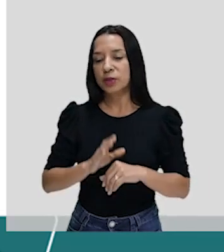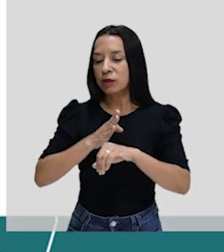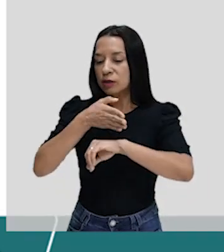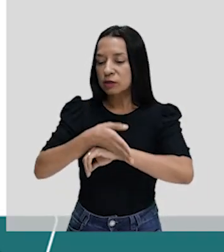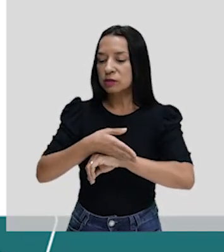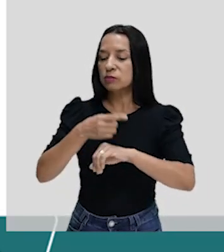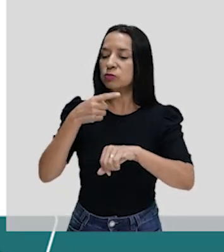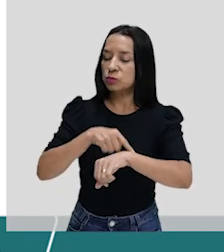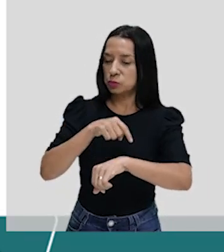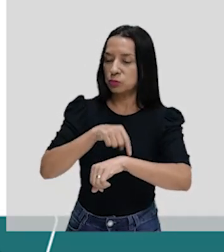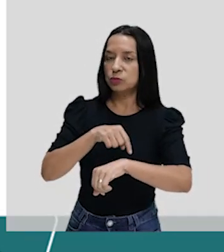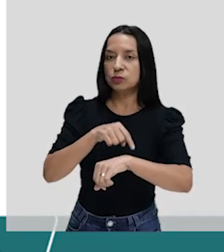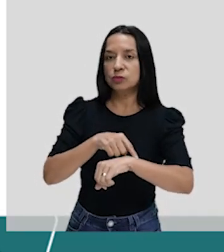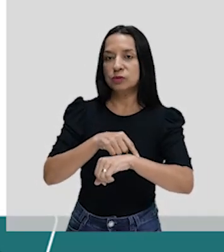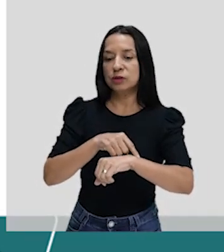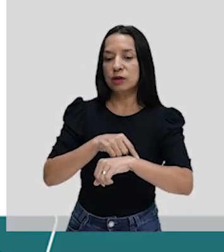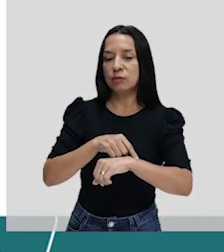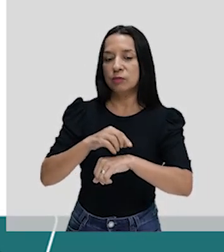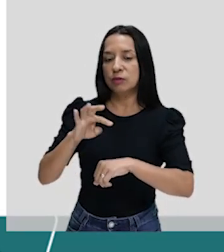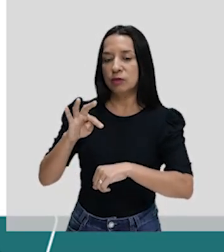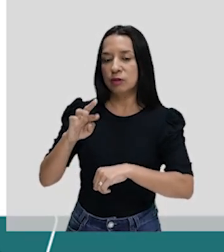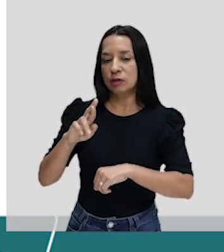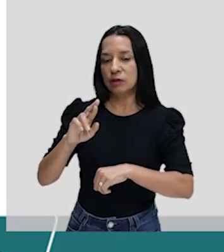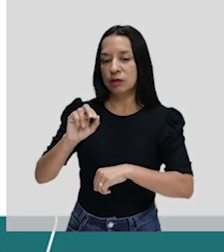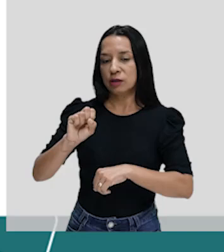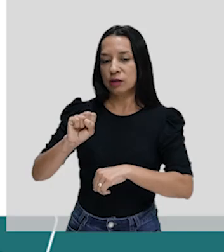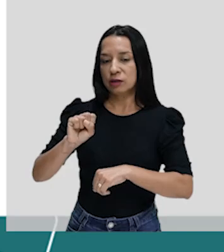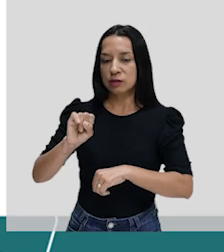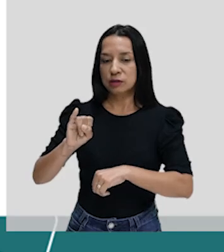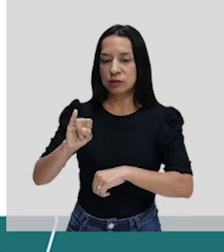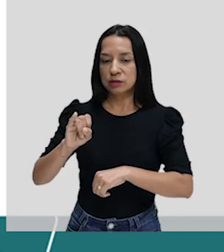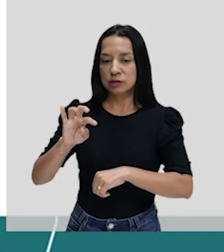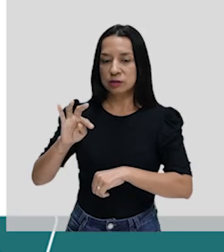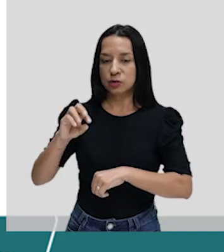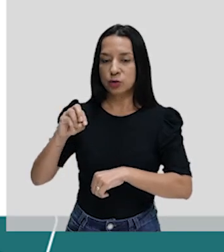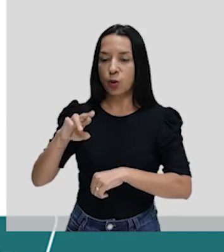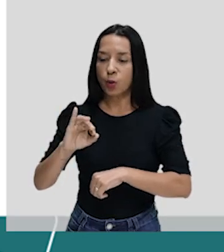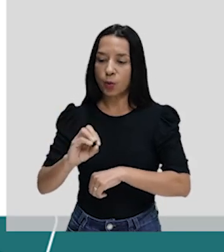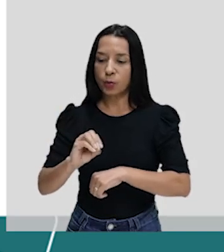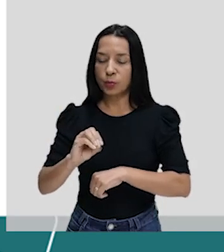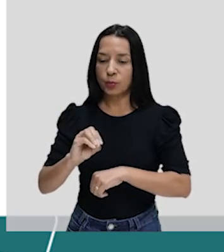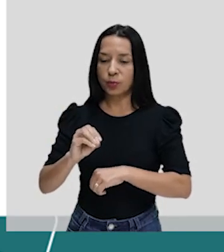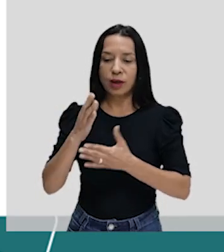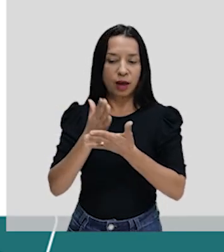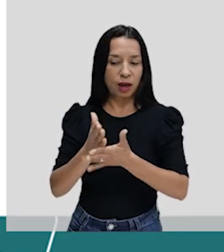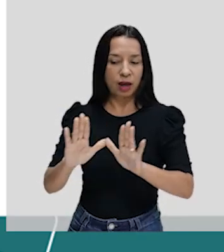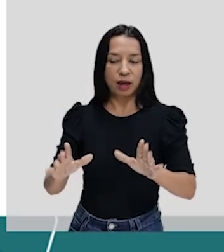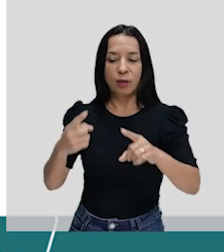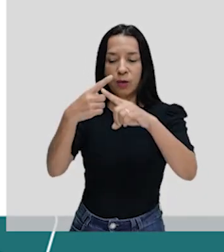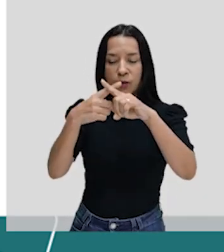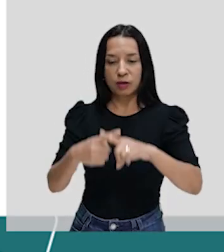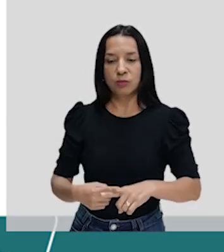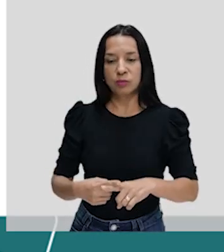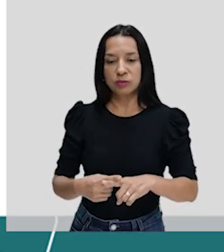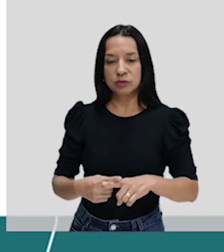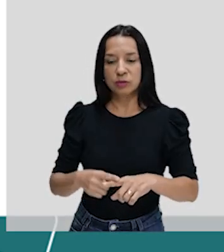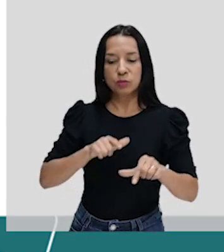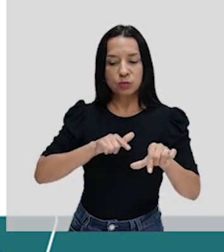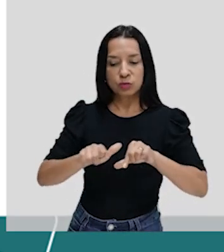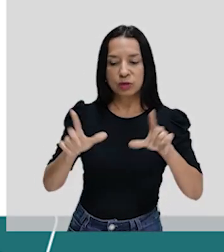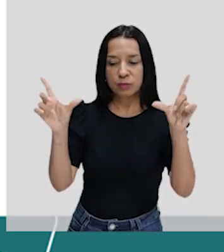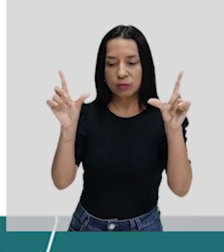no período transitório, que é o período onde acaba ali a temporada, onde a carga de trabalho ela é